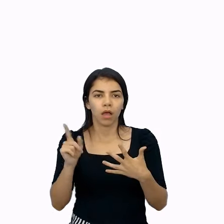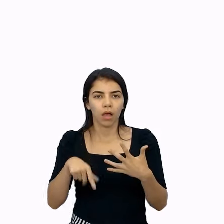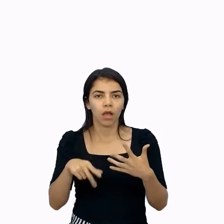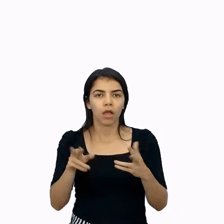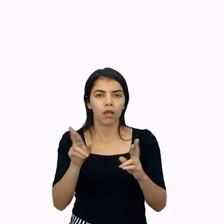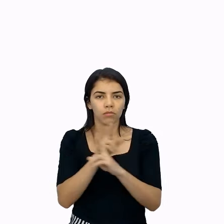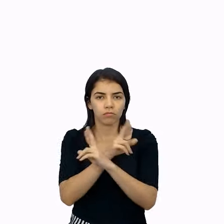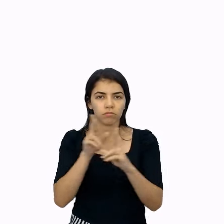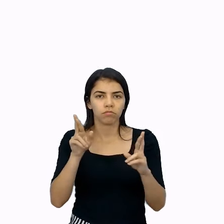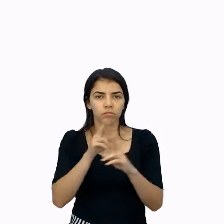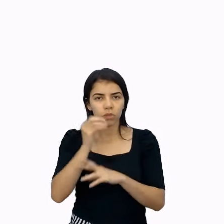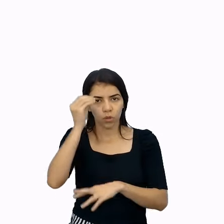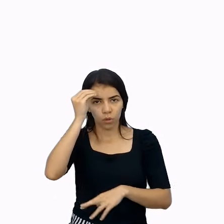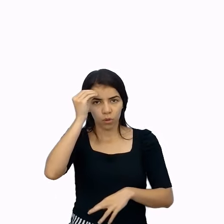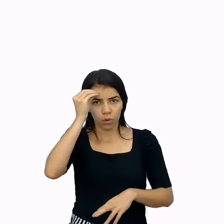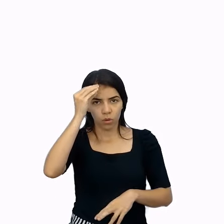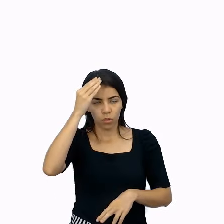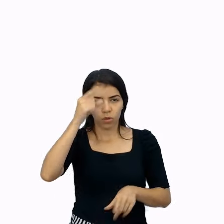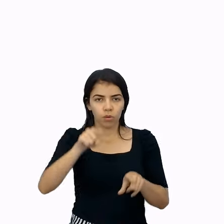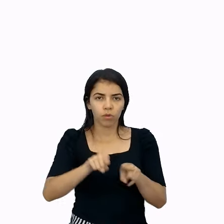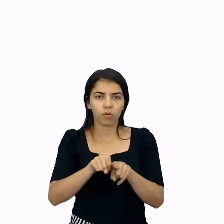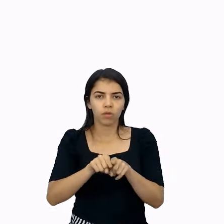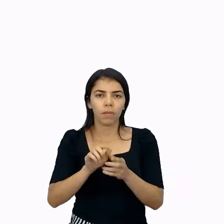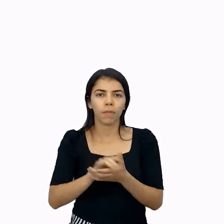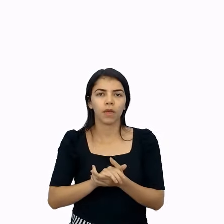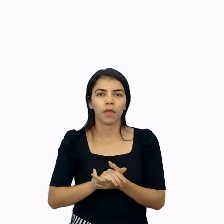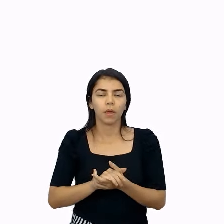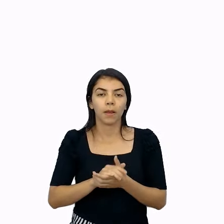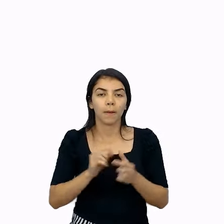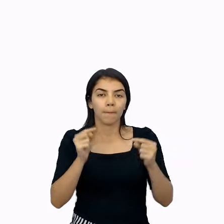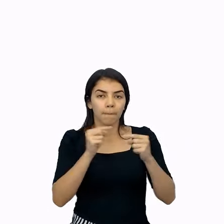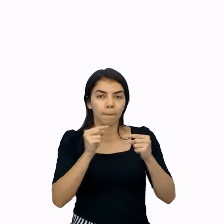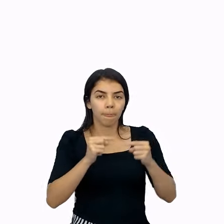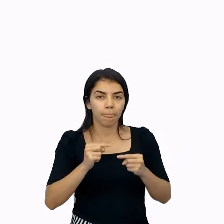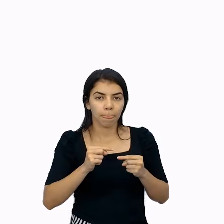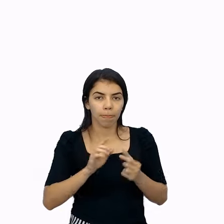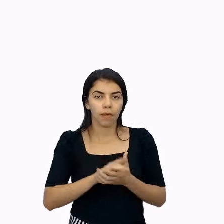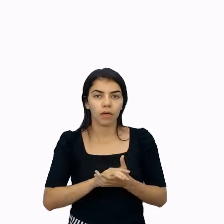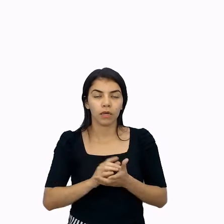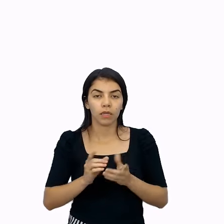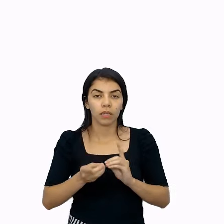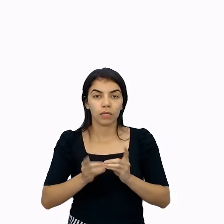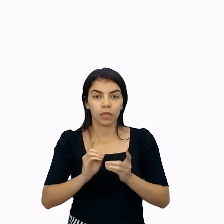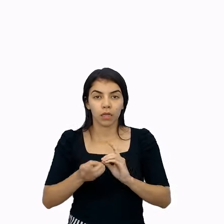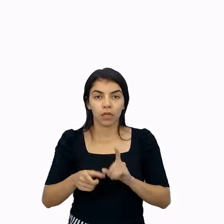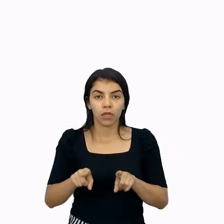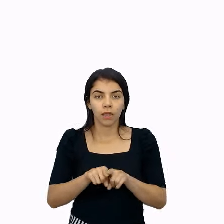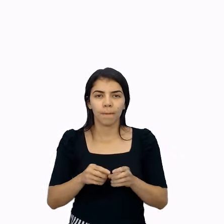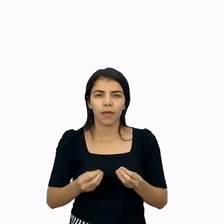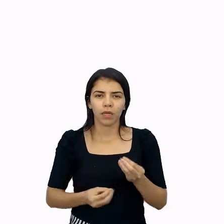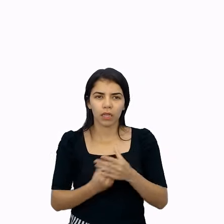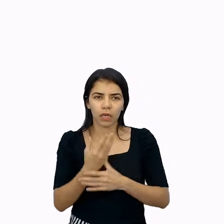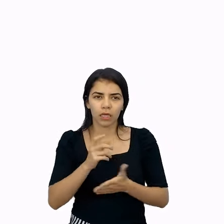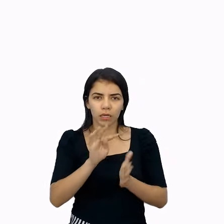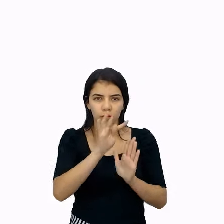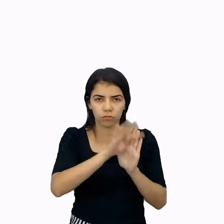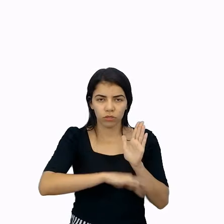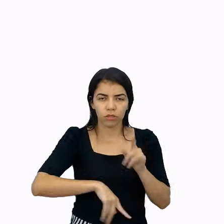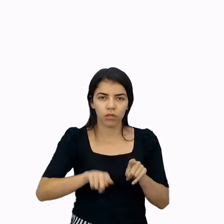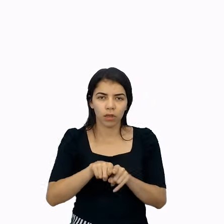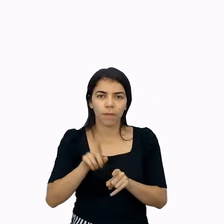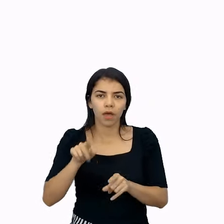ao reconhecimento do emprego da coesão e da progressão temática nas produções textuais, assim como